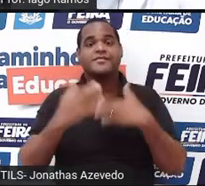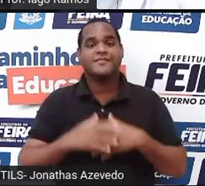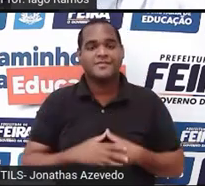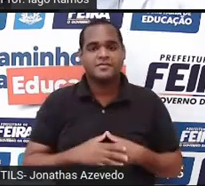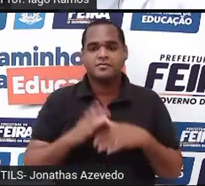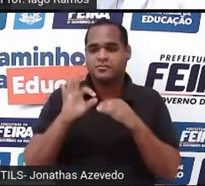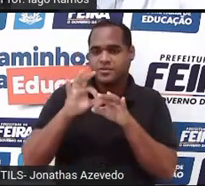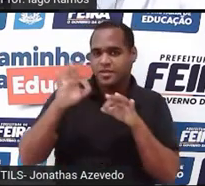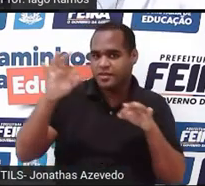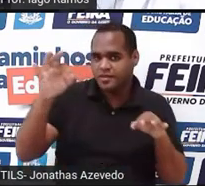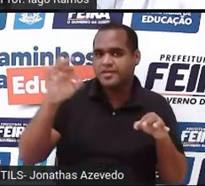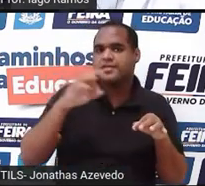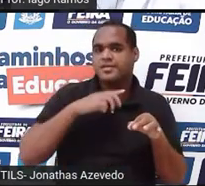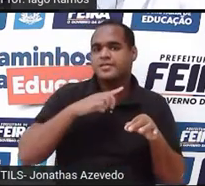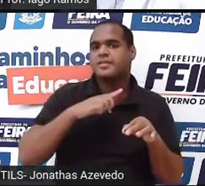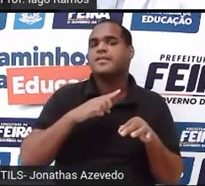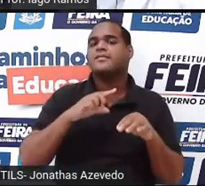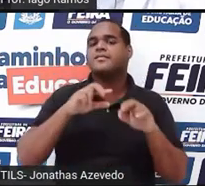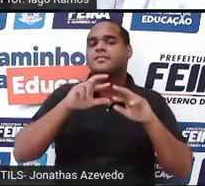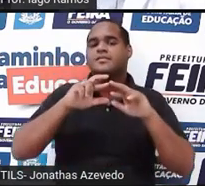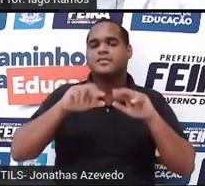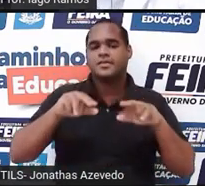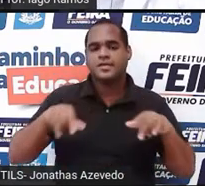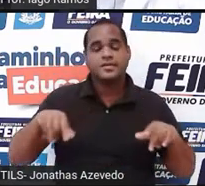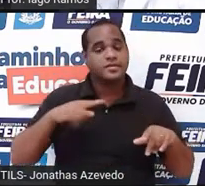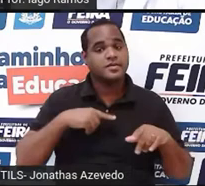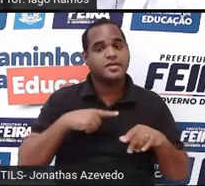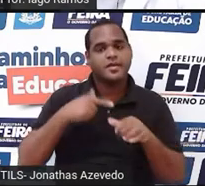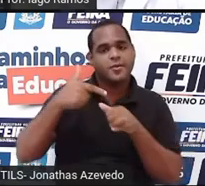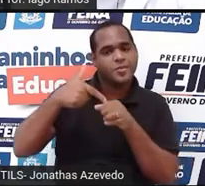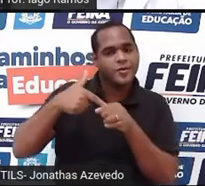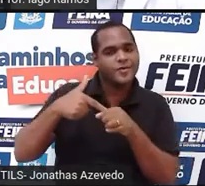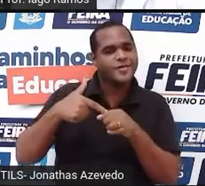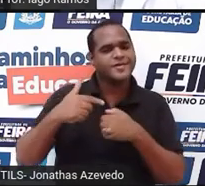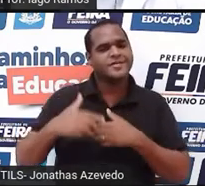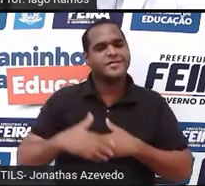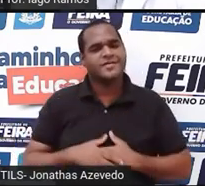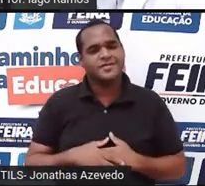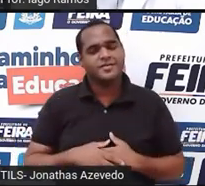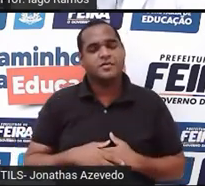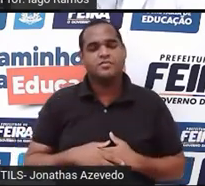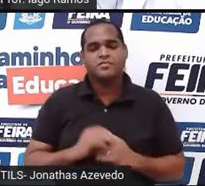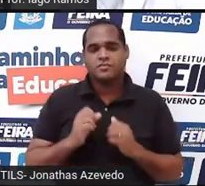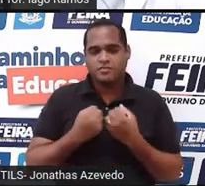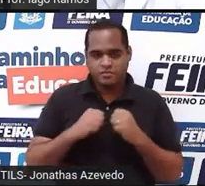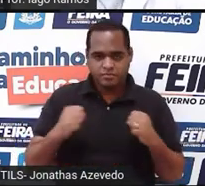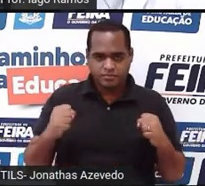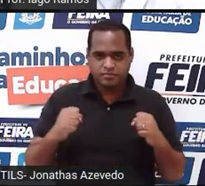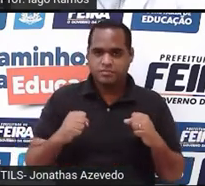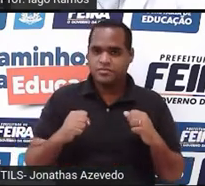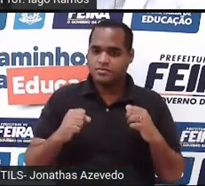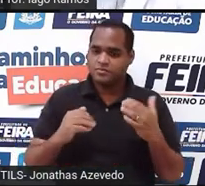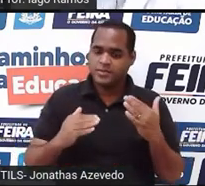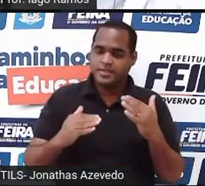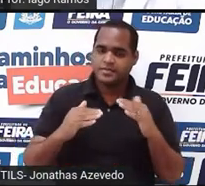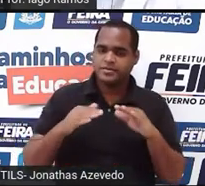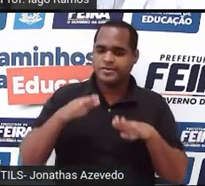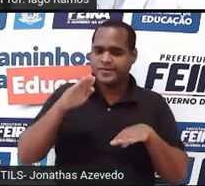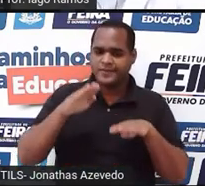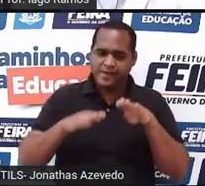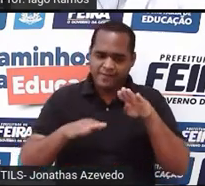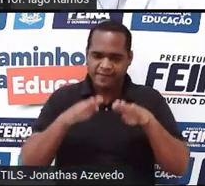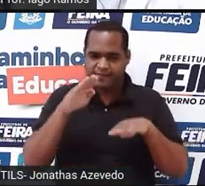distância e quantidade de combustível O que são grandezas variáveis